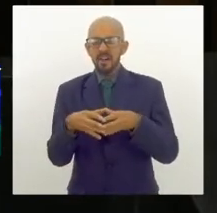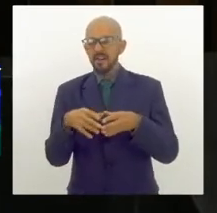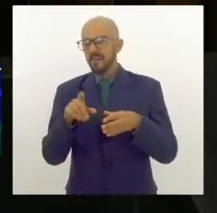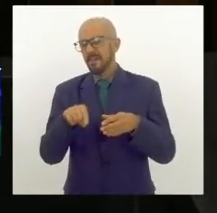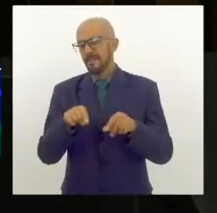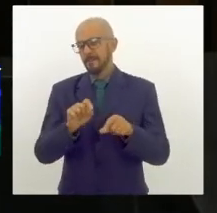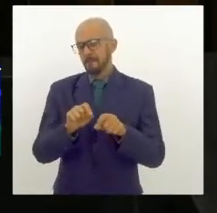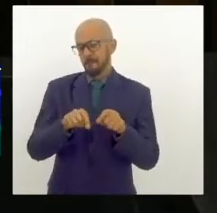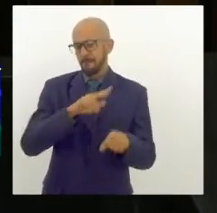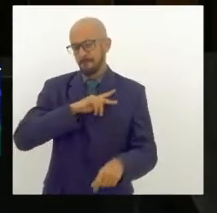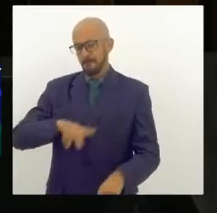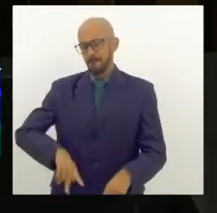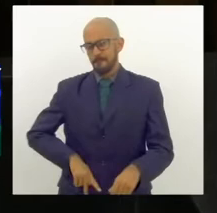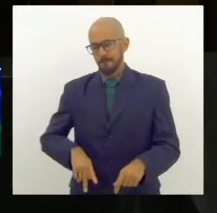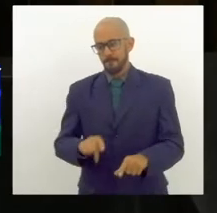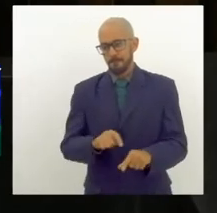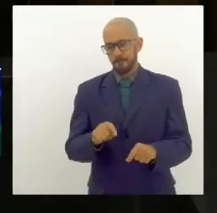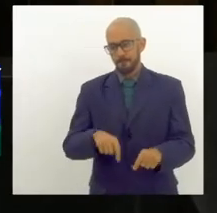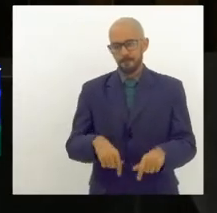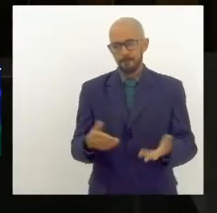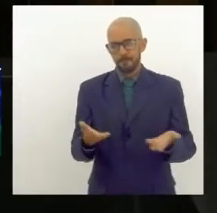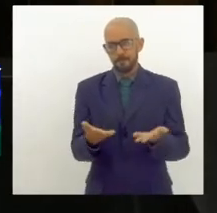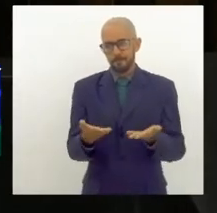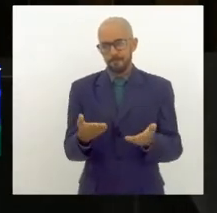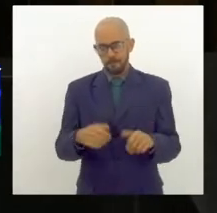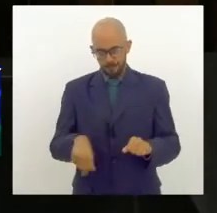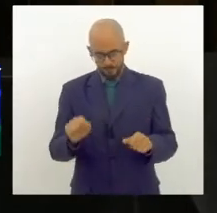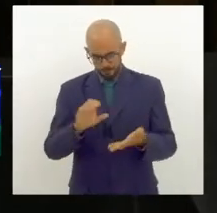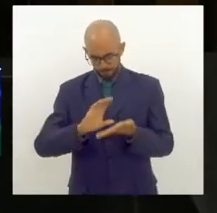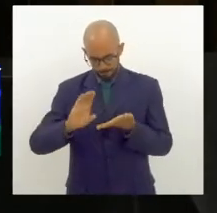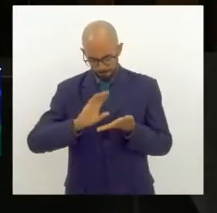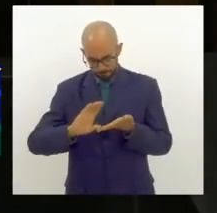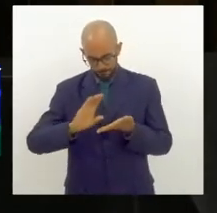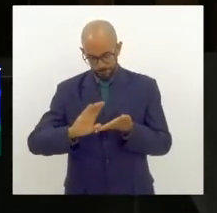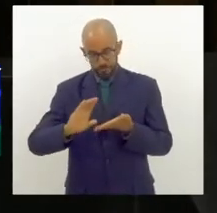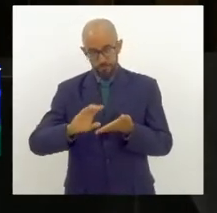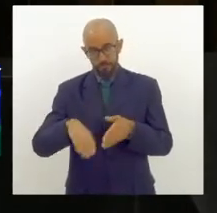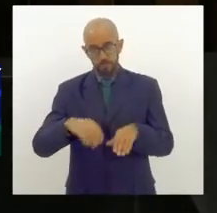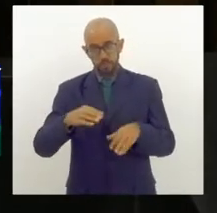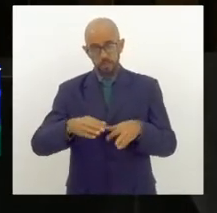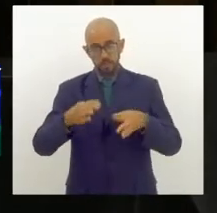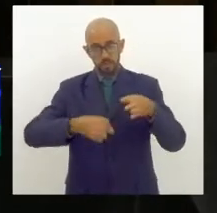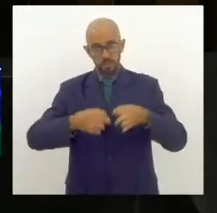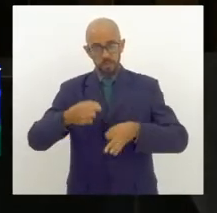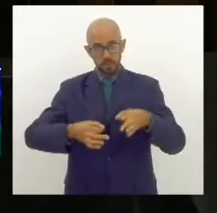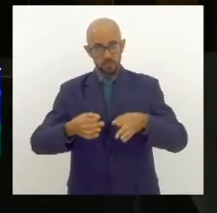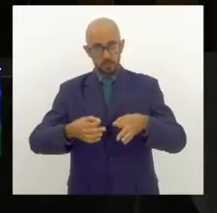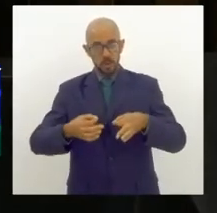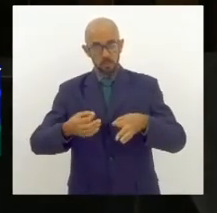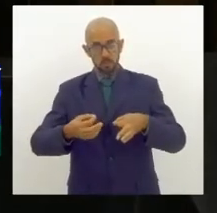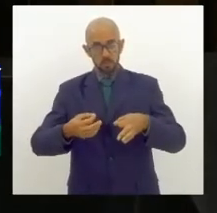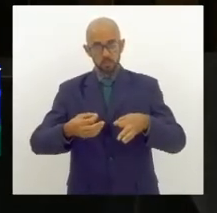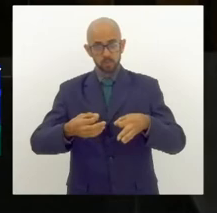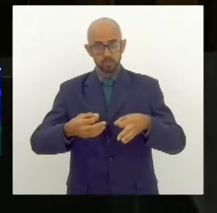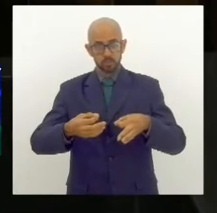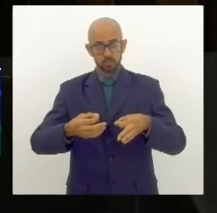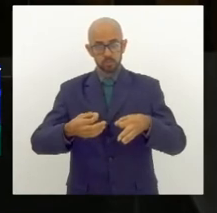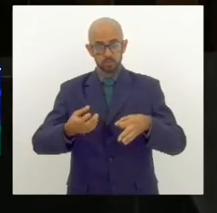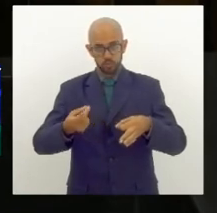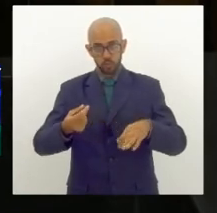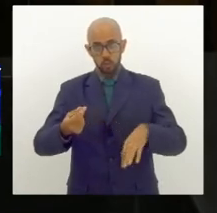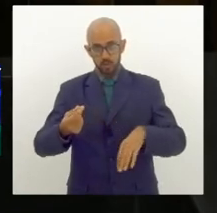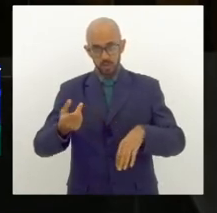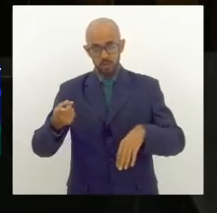encabeçada e presidida pelo hoje conselheiro do Tribunal de Contas, o deputado Márcio Pacheco, nosso colega aqui na casa. Fizemos